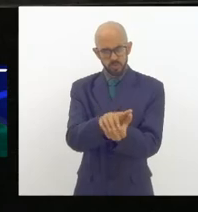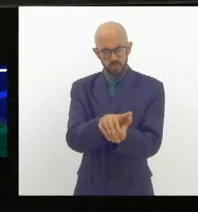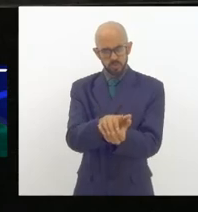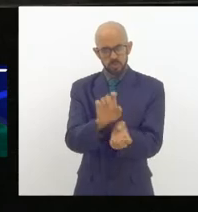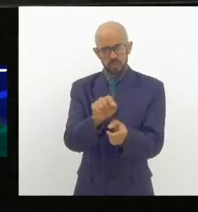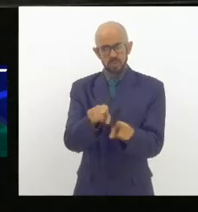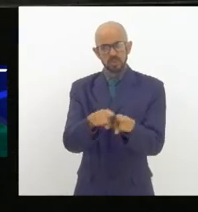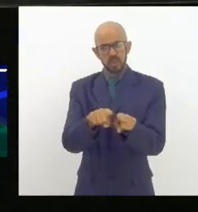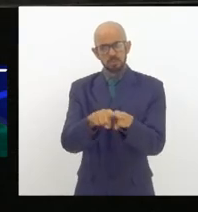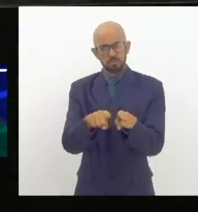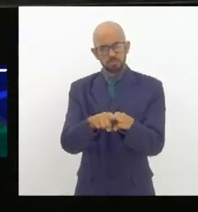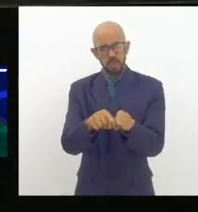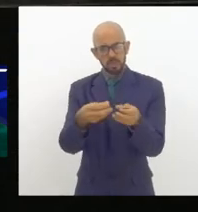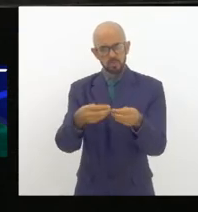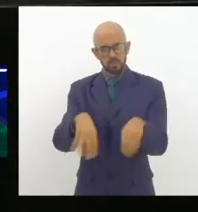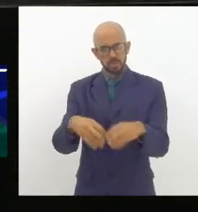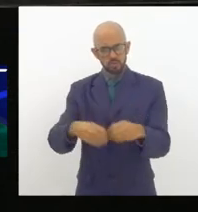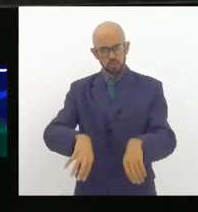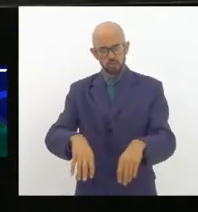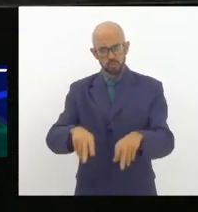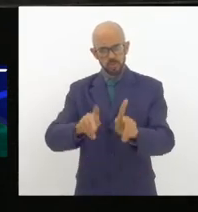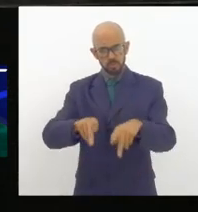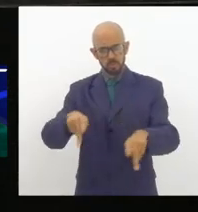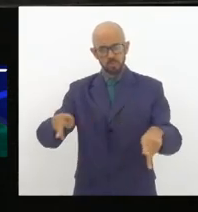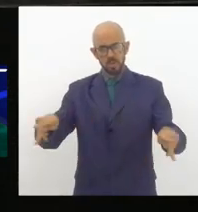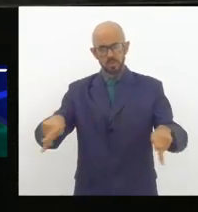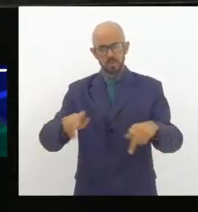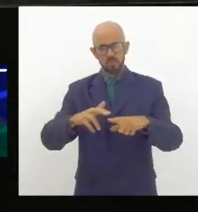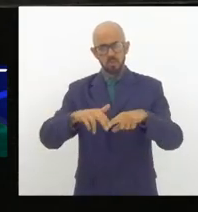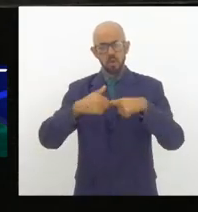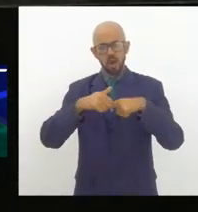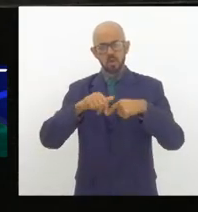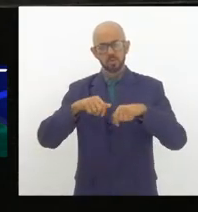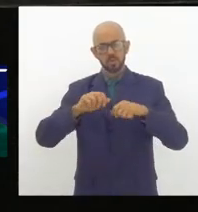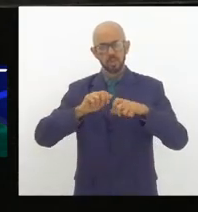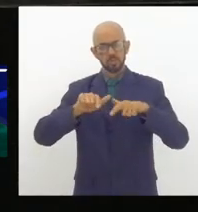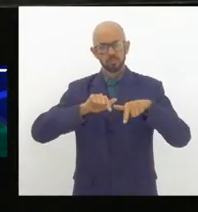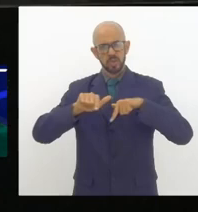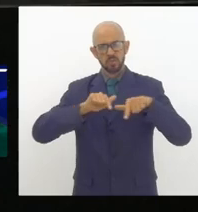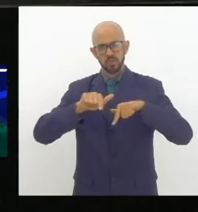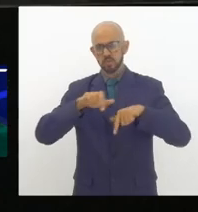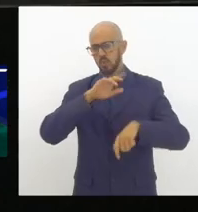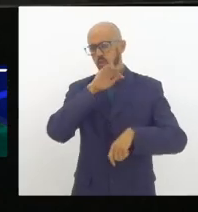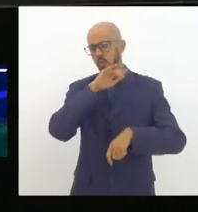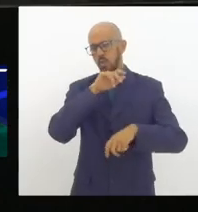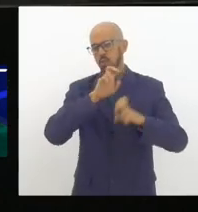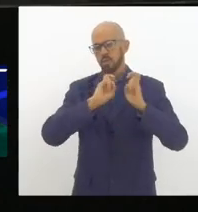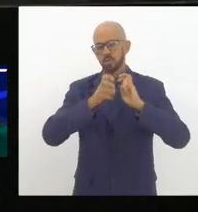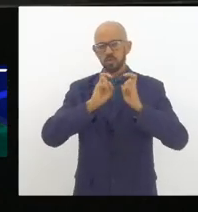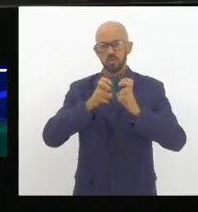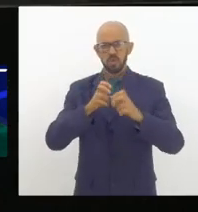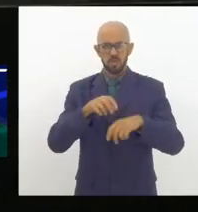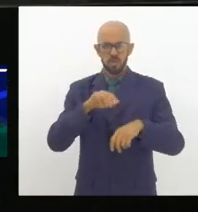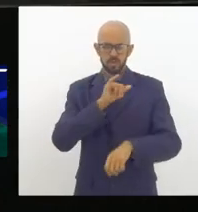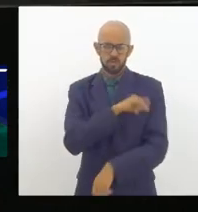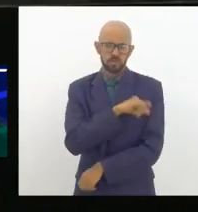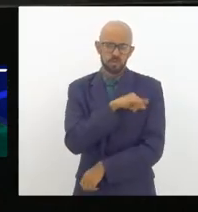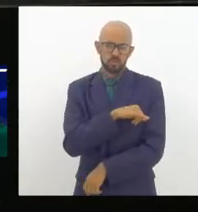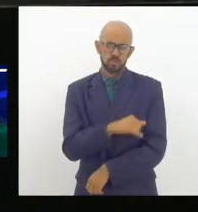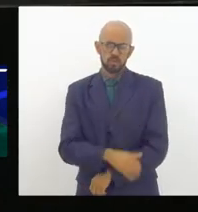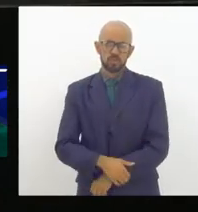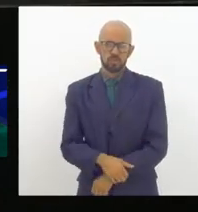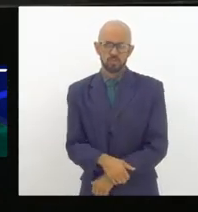tem como os danos sofridos pelos usuários relacionados à má prestação do serviço de transporte que o resultado de Janeiro